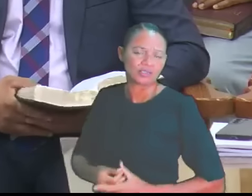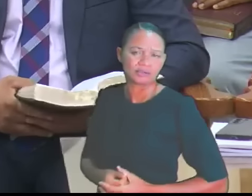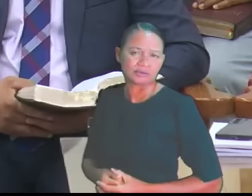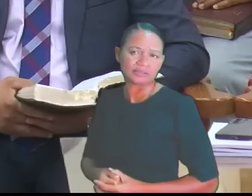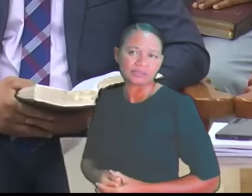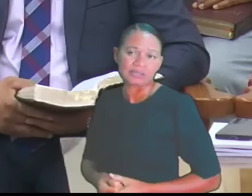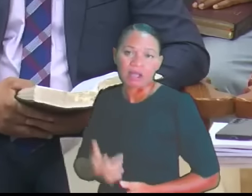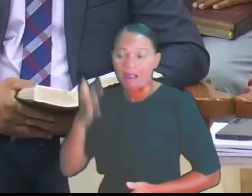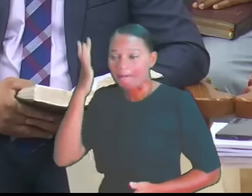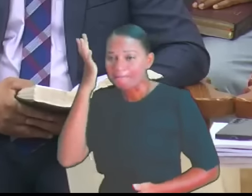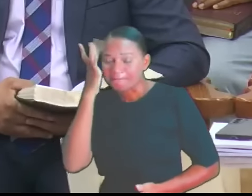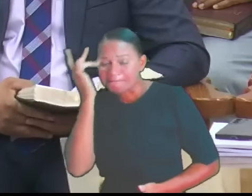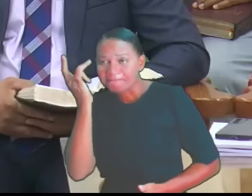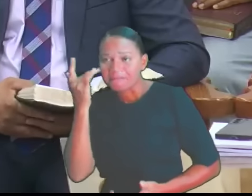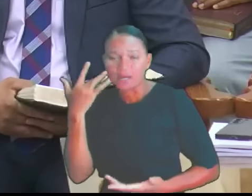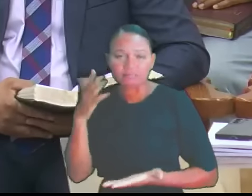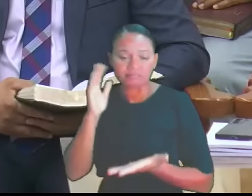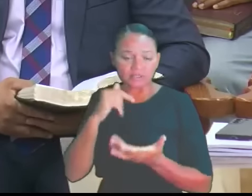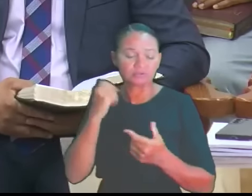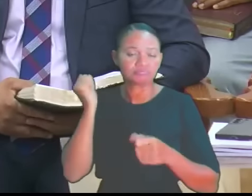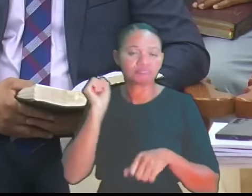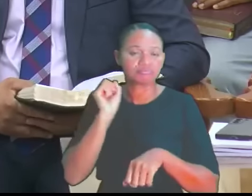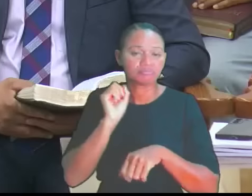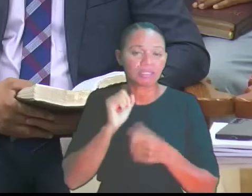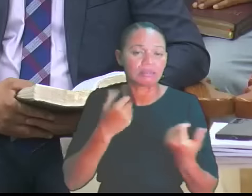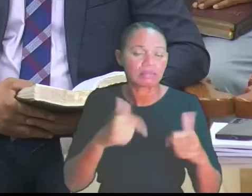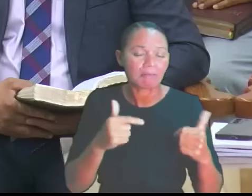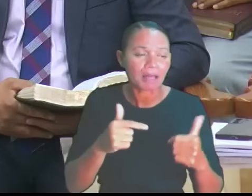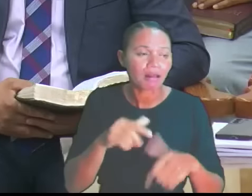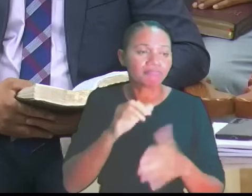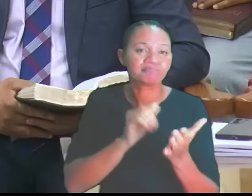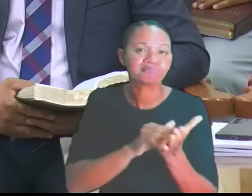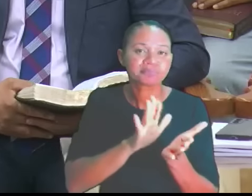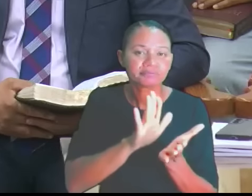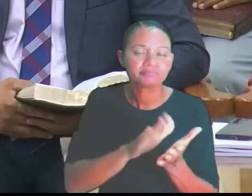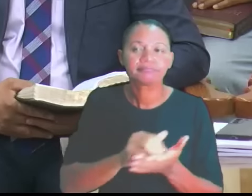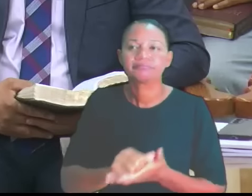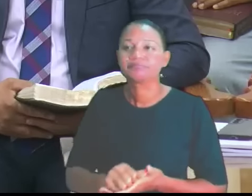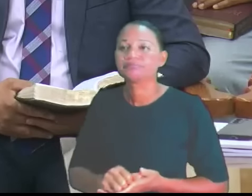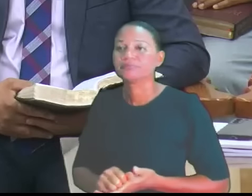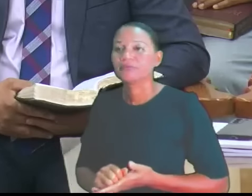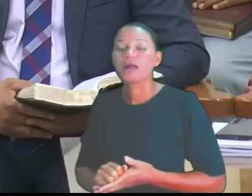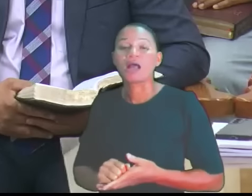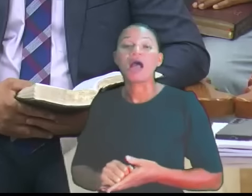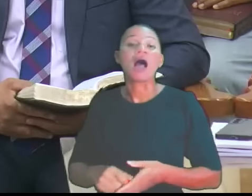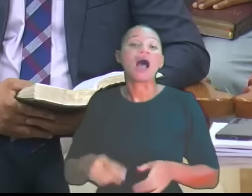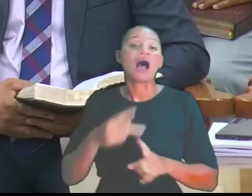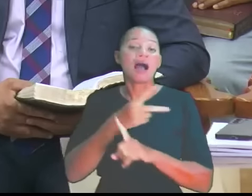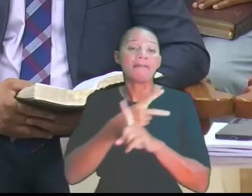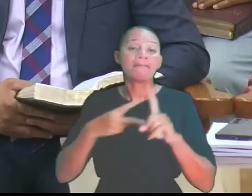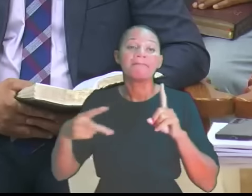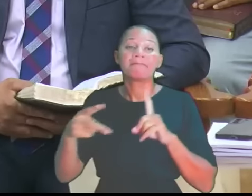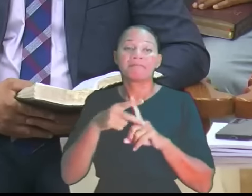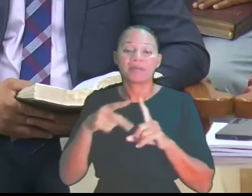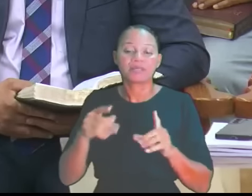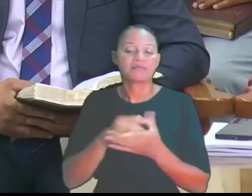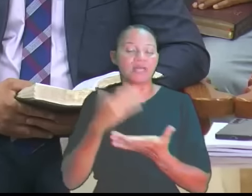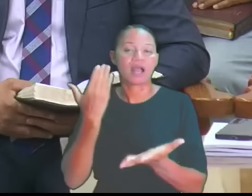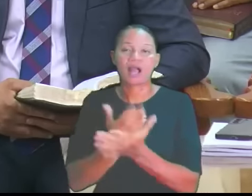Se amanhã você chegar e está lá demitido, se amanhã receber uma nota, a Previdência não vai pagar aposentadoria para mais